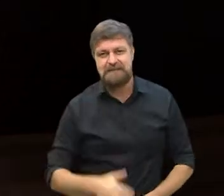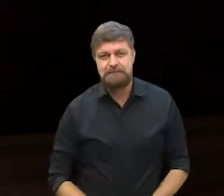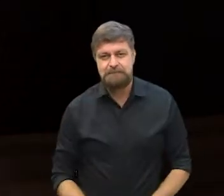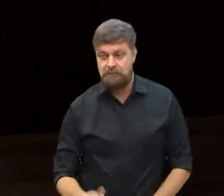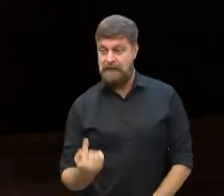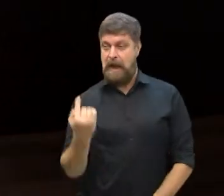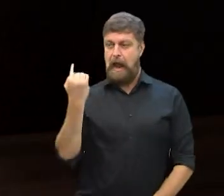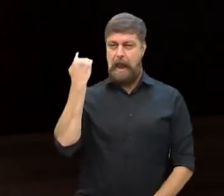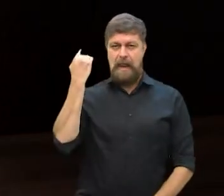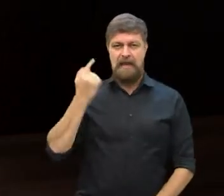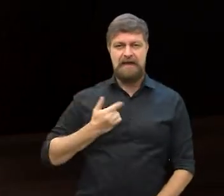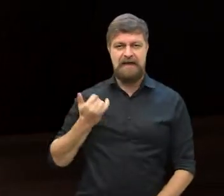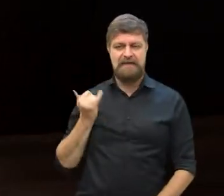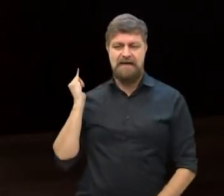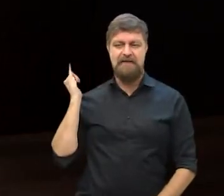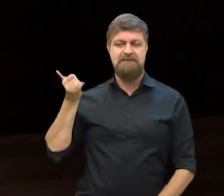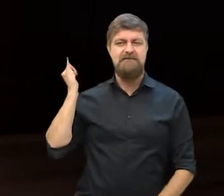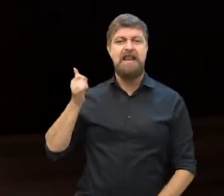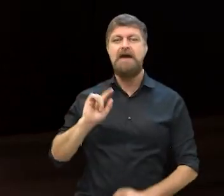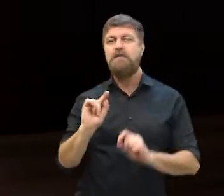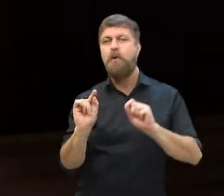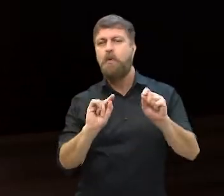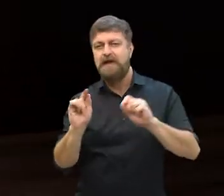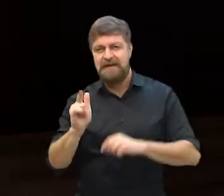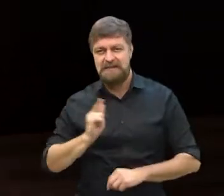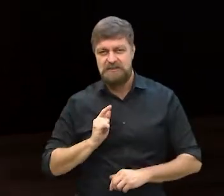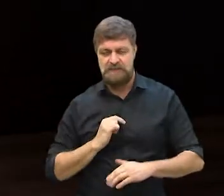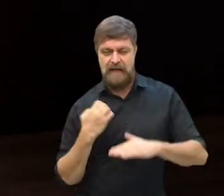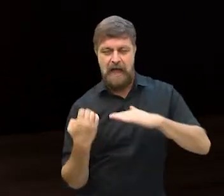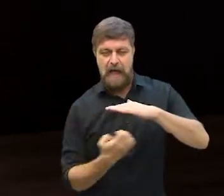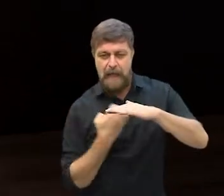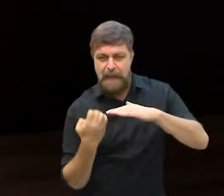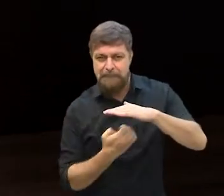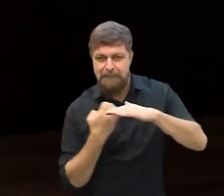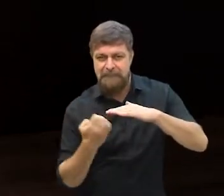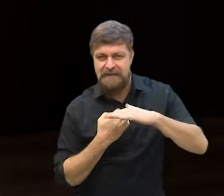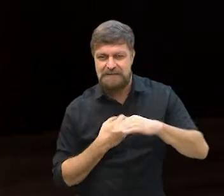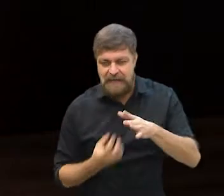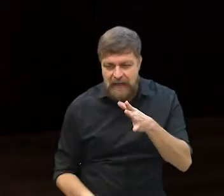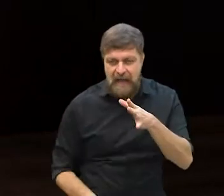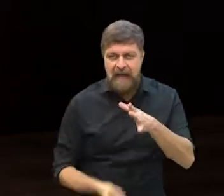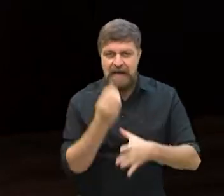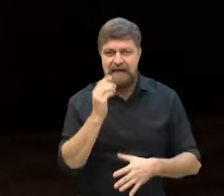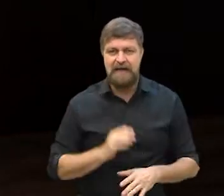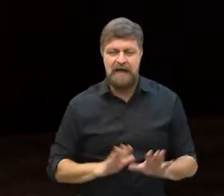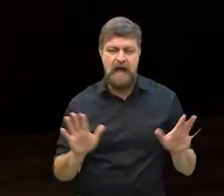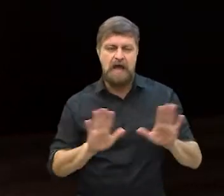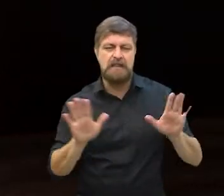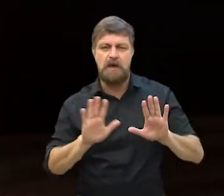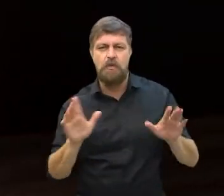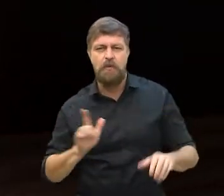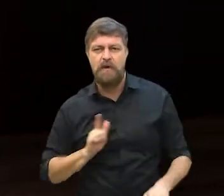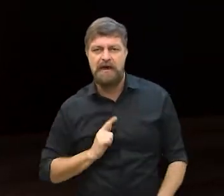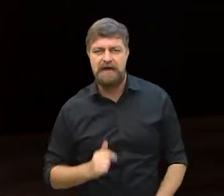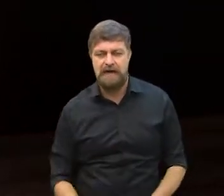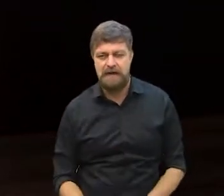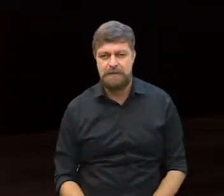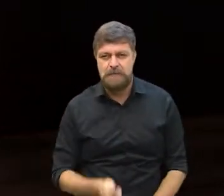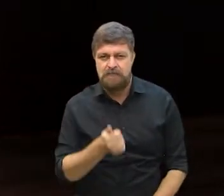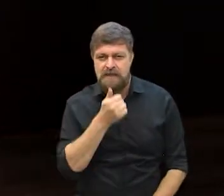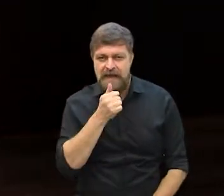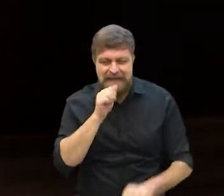E naquela época se falava muito da indústria, empreender não era algo muito